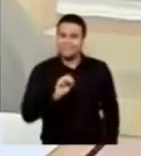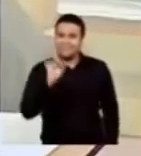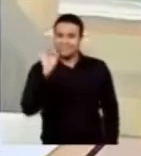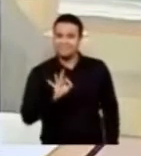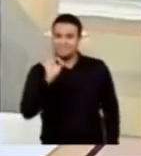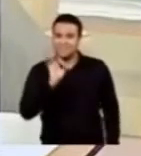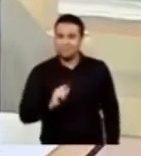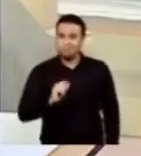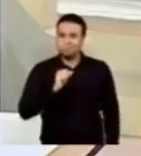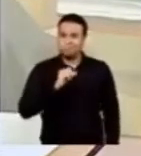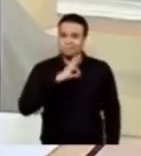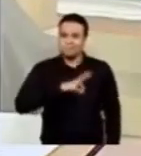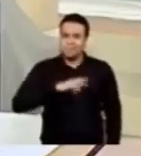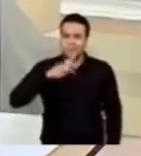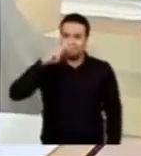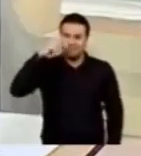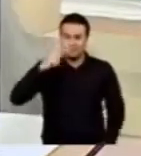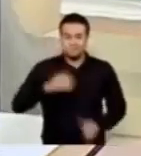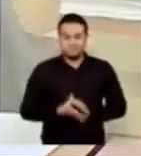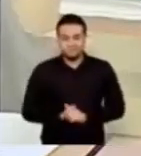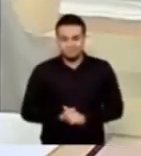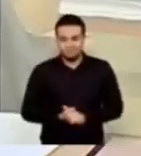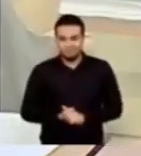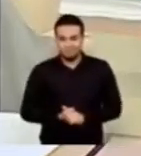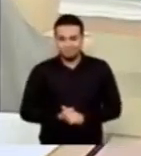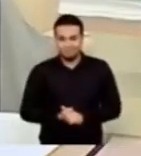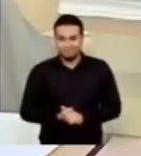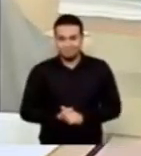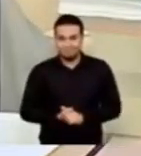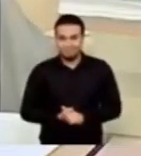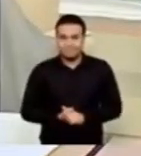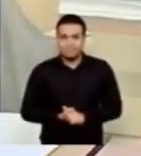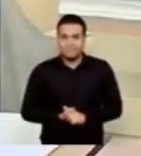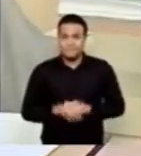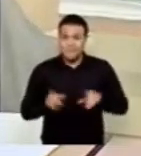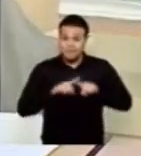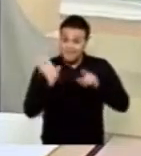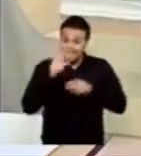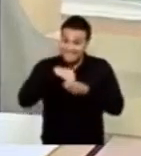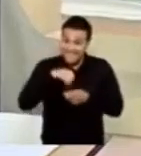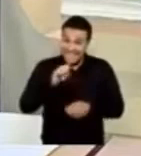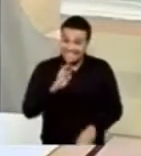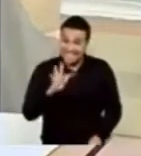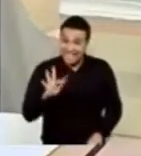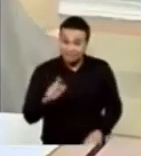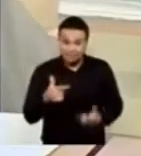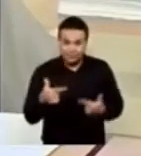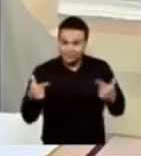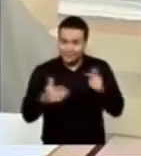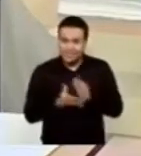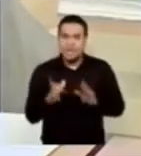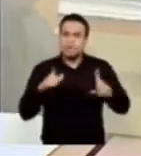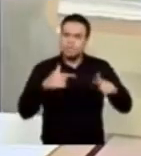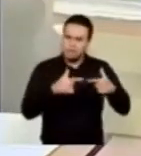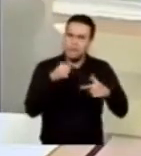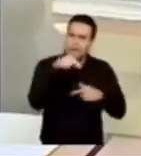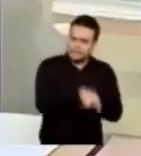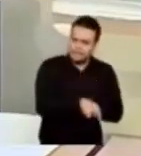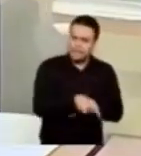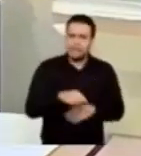está estabelecendo. Mais um furo a teto. Isso não existe no Supremo. Trabalhamos aqui, trabalhamos no TSE.